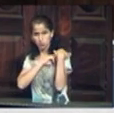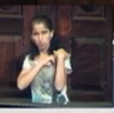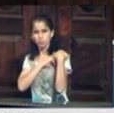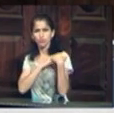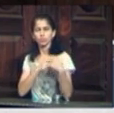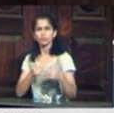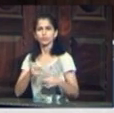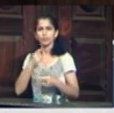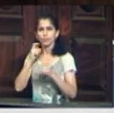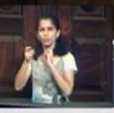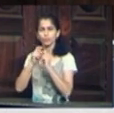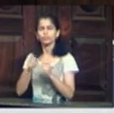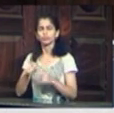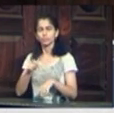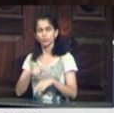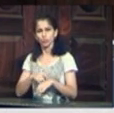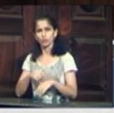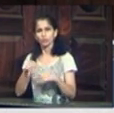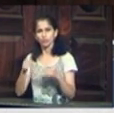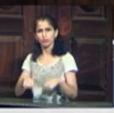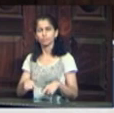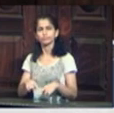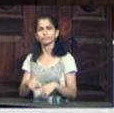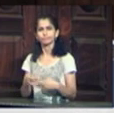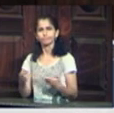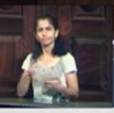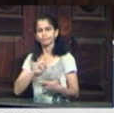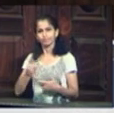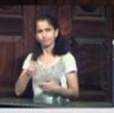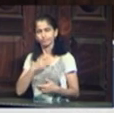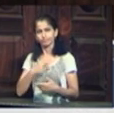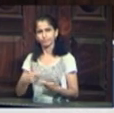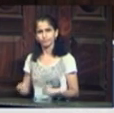responsabilidade nesse momento. Então, senhor presidente,